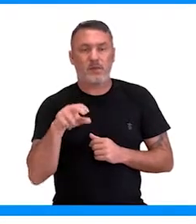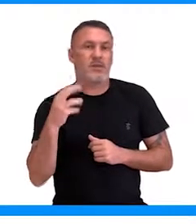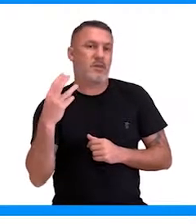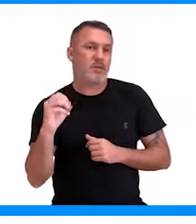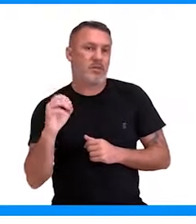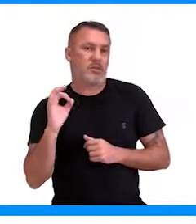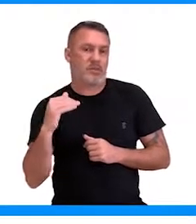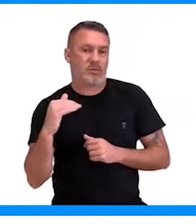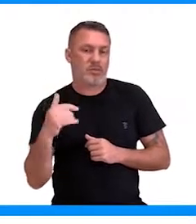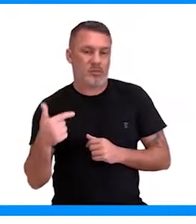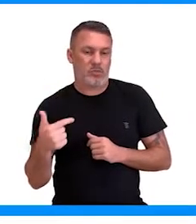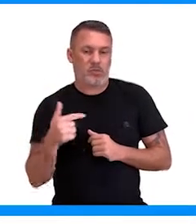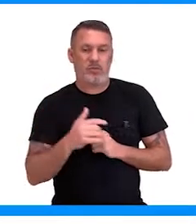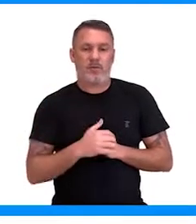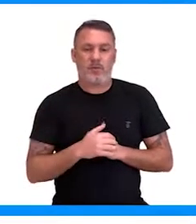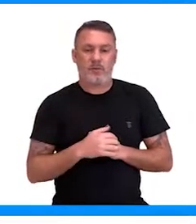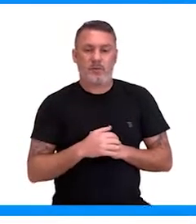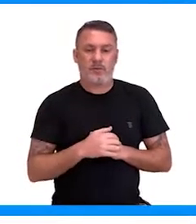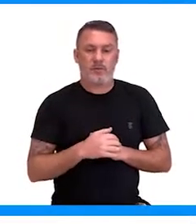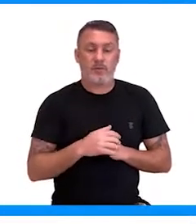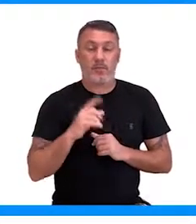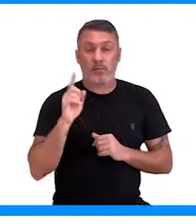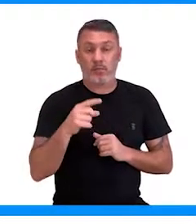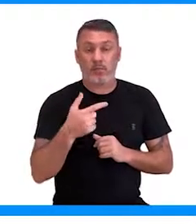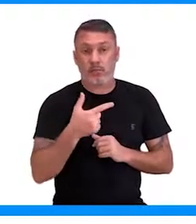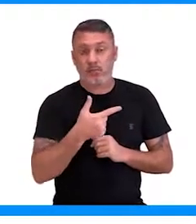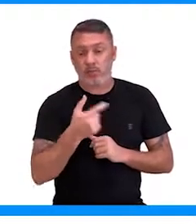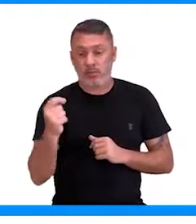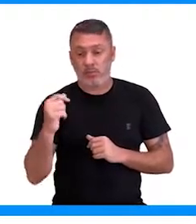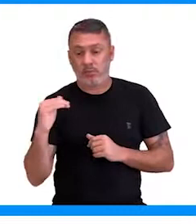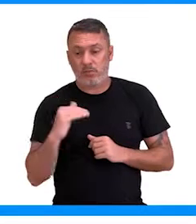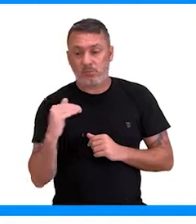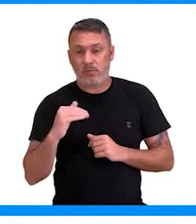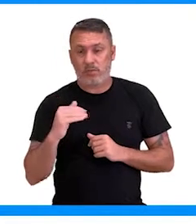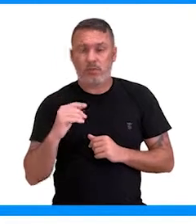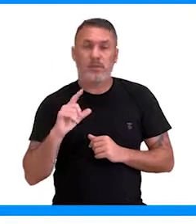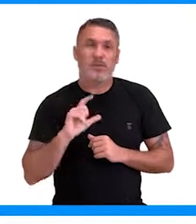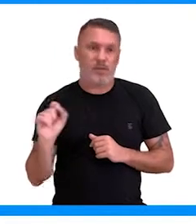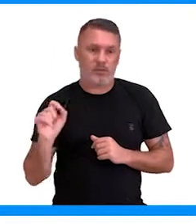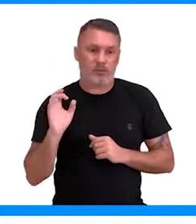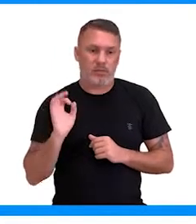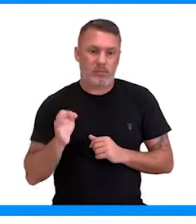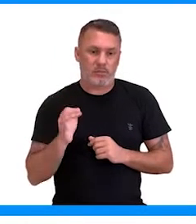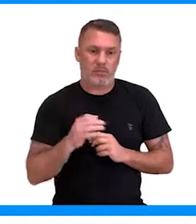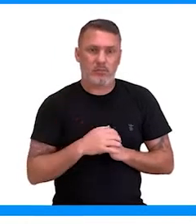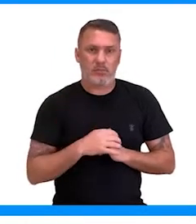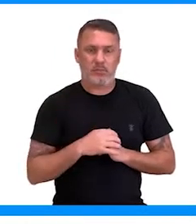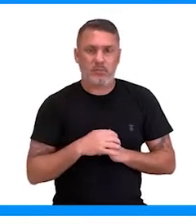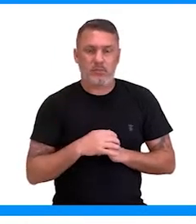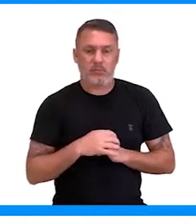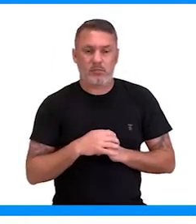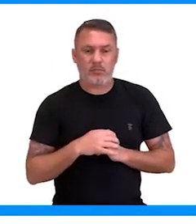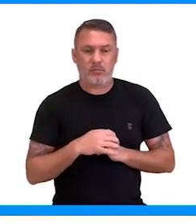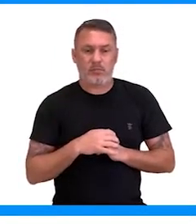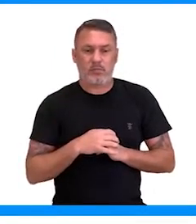meio, né? Então, 200 ao meio vai dar 100.